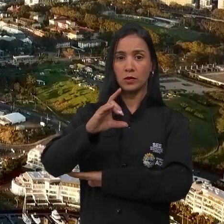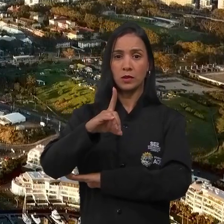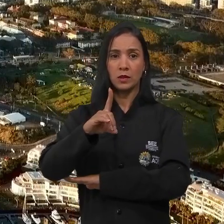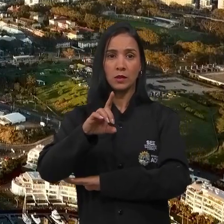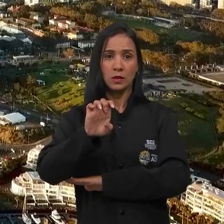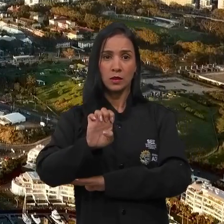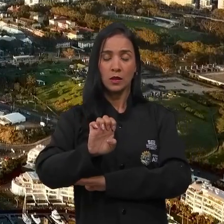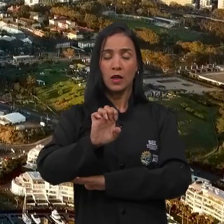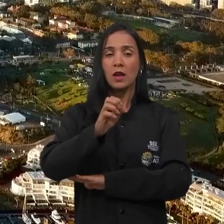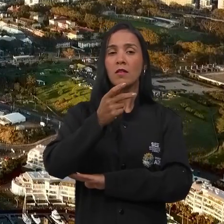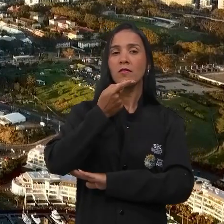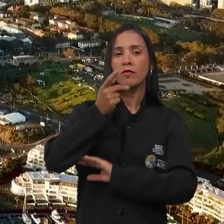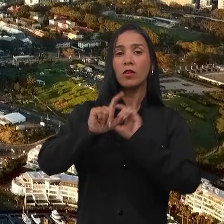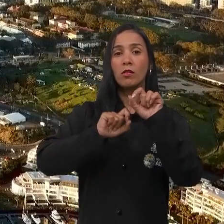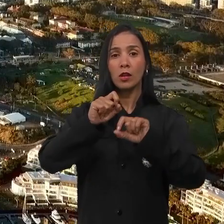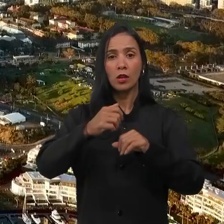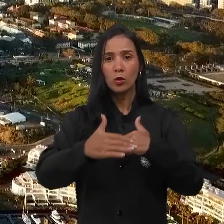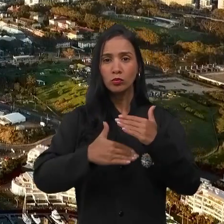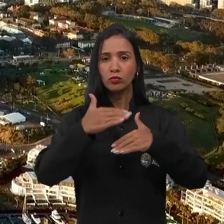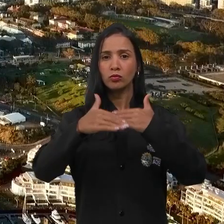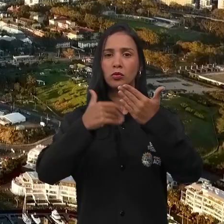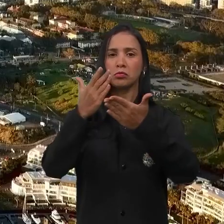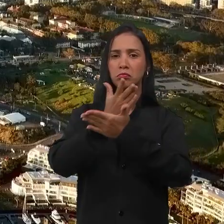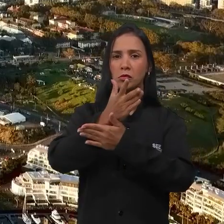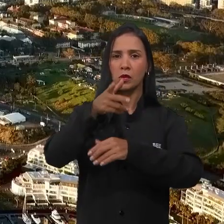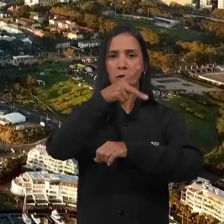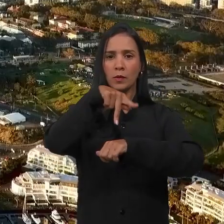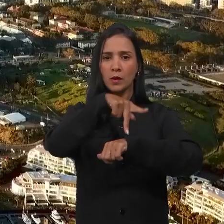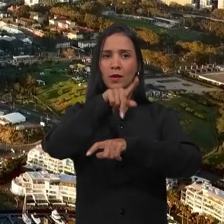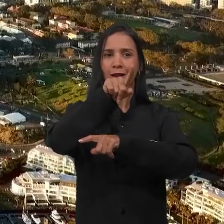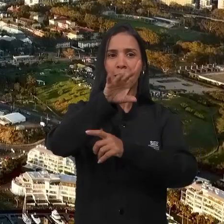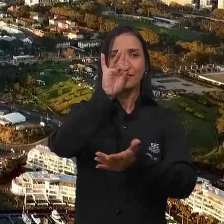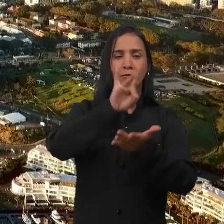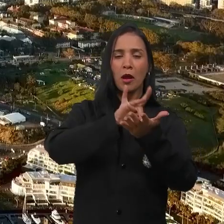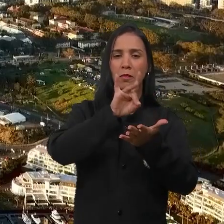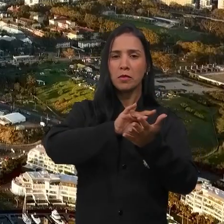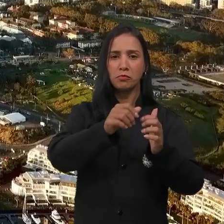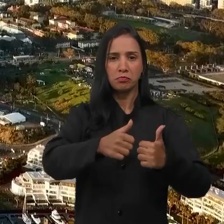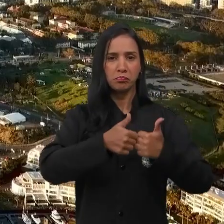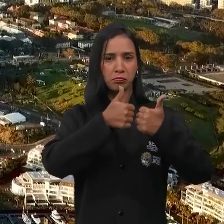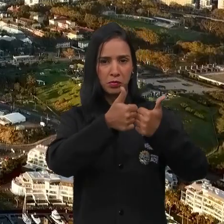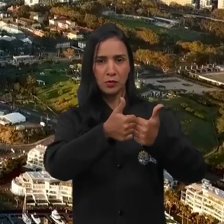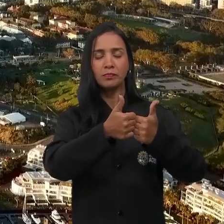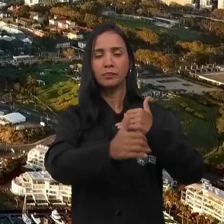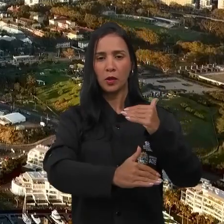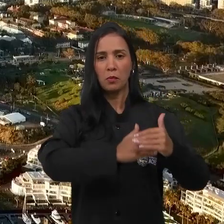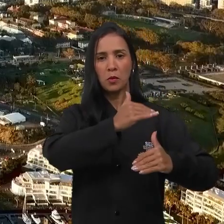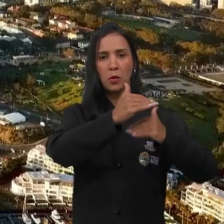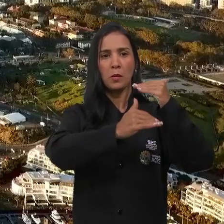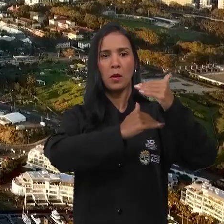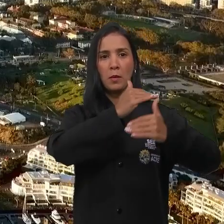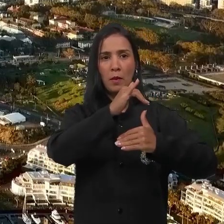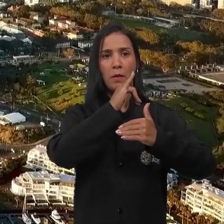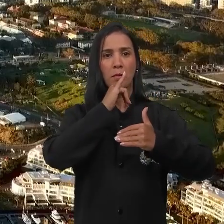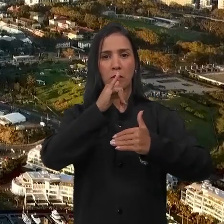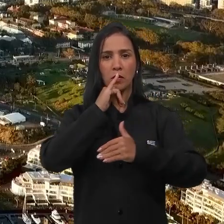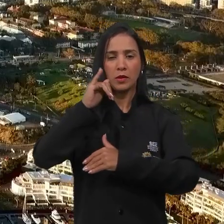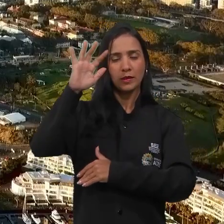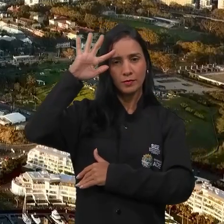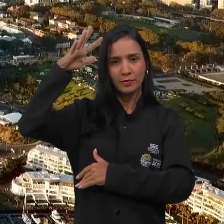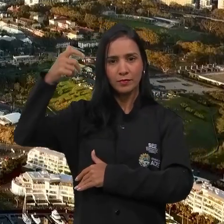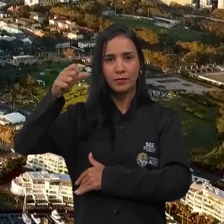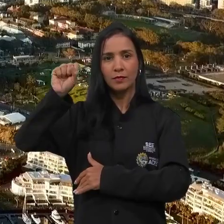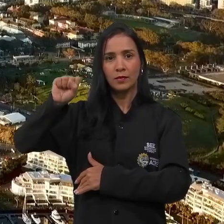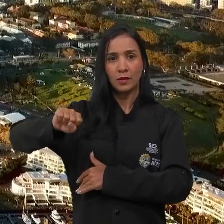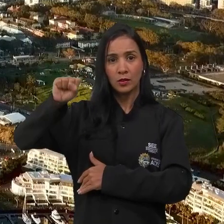que o desenvolvimento para alguns países africanos é realmente positivo, como é o caso aí da África do Sul